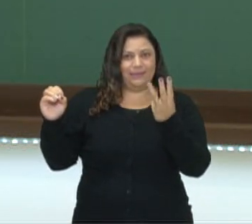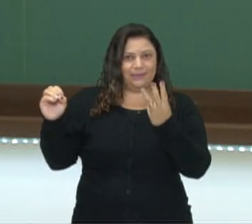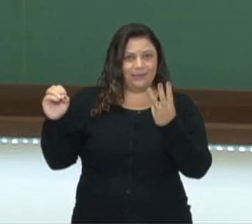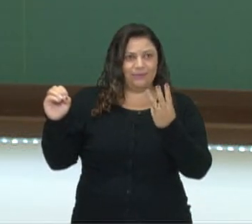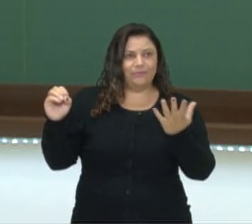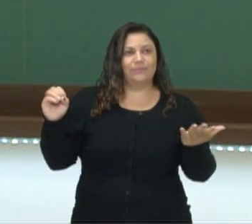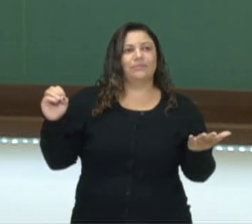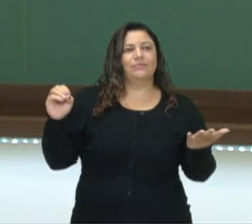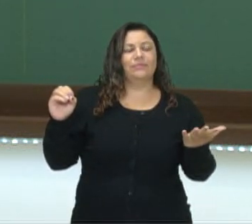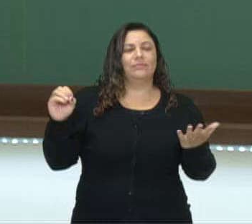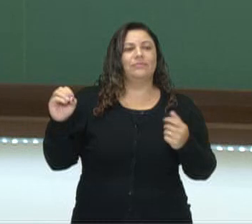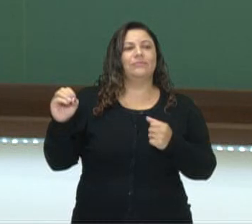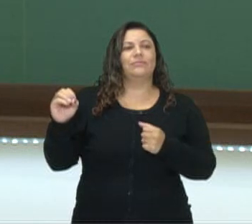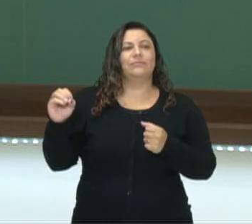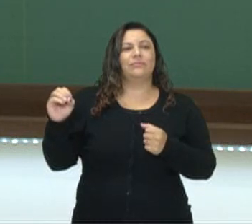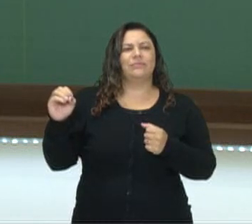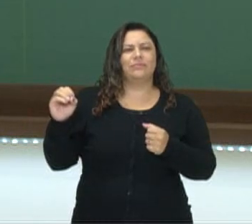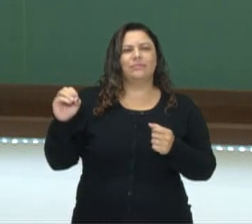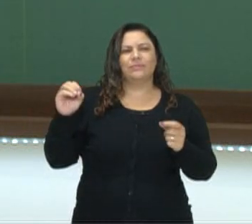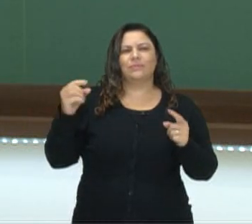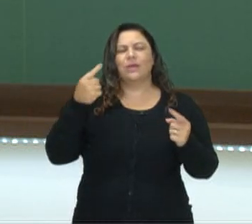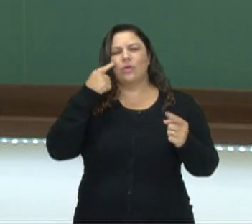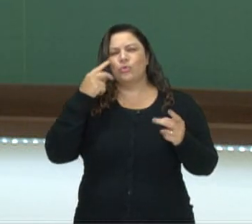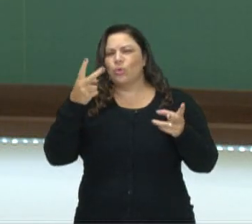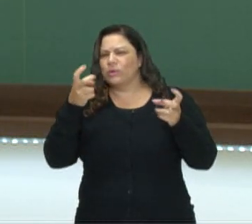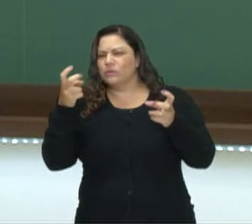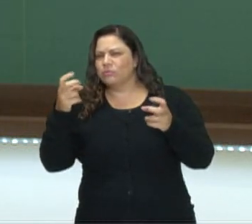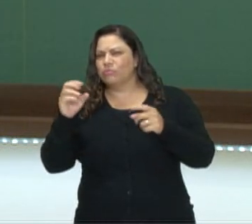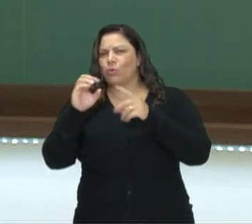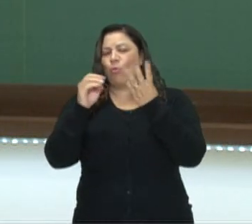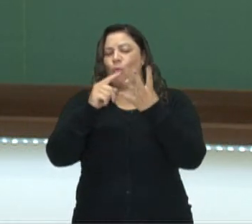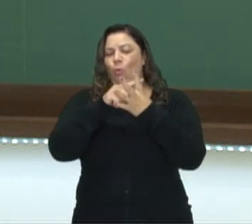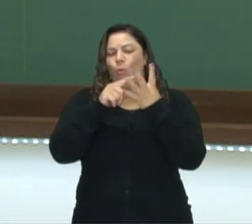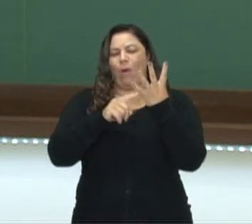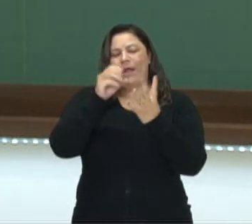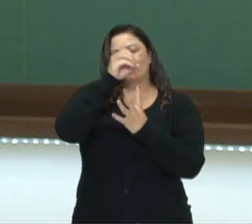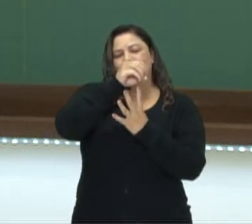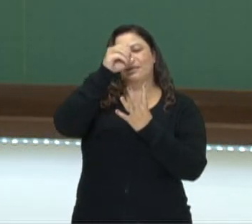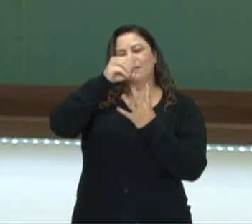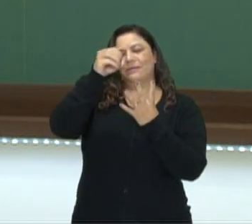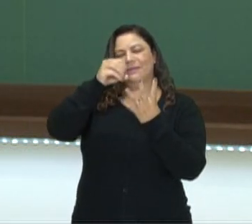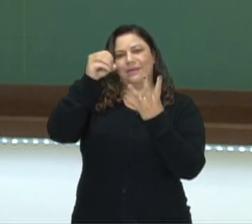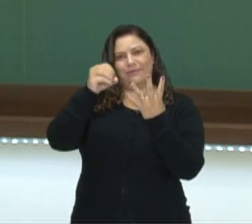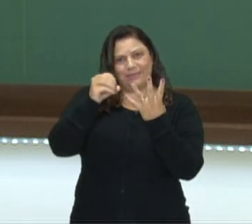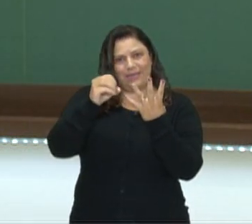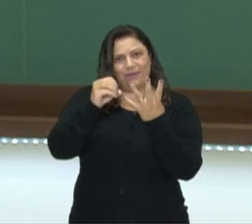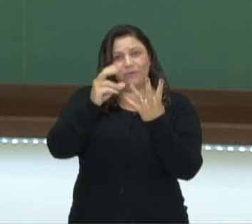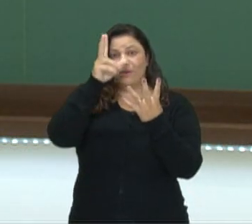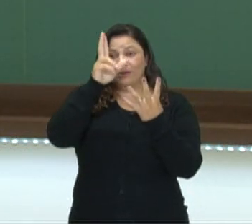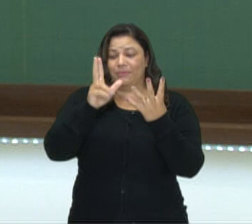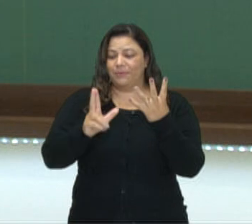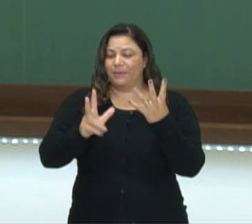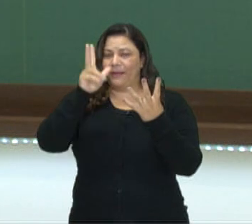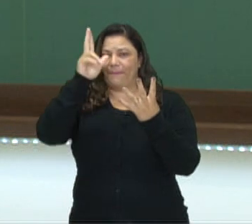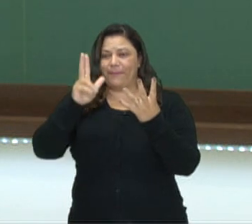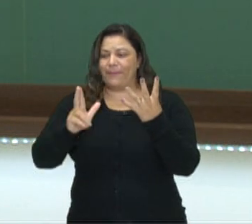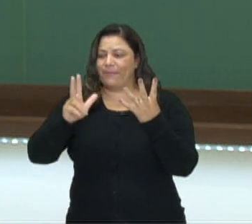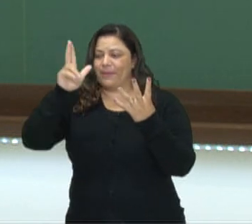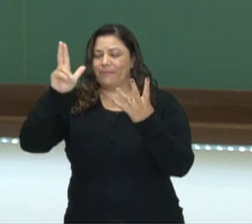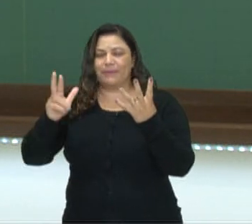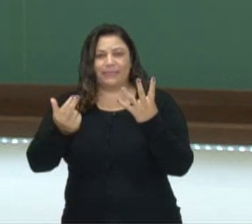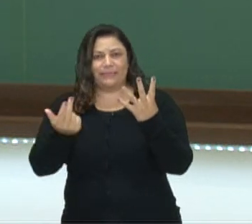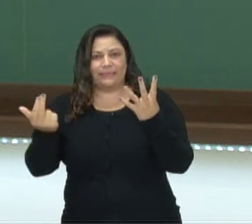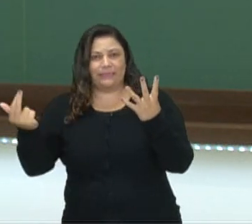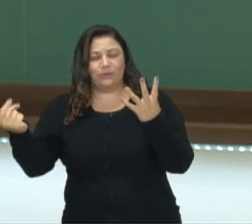3 zeros, 2 vezes 10.000 é o 2 com 4 zeros, o padrão se mantém. Então, quando eu multiplico